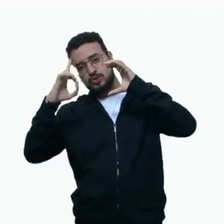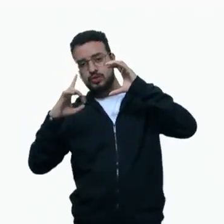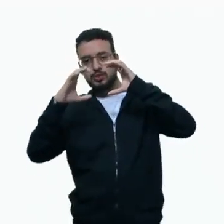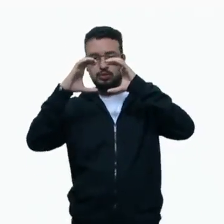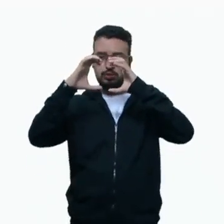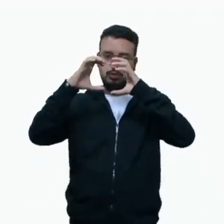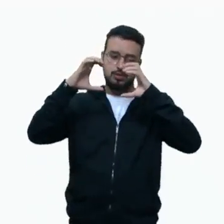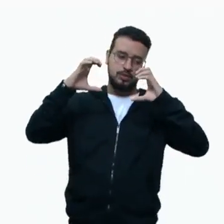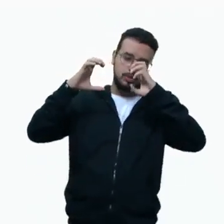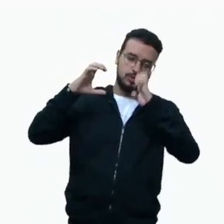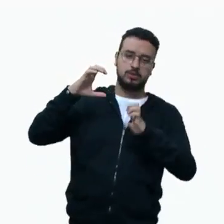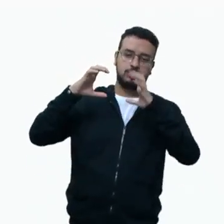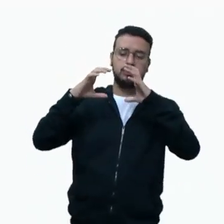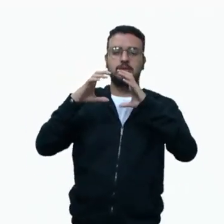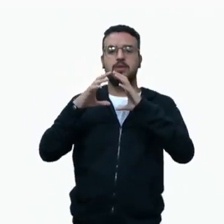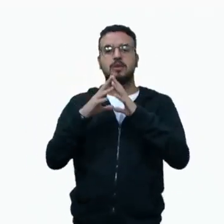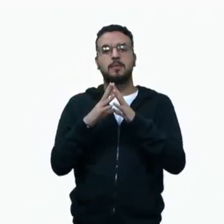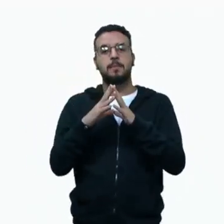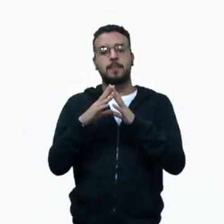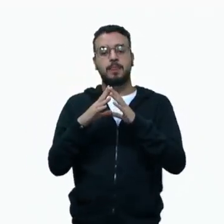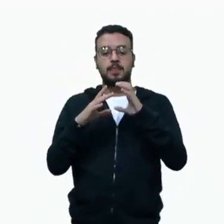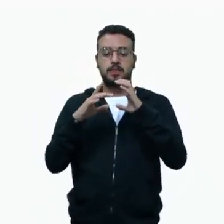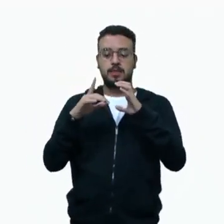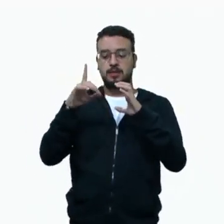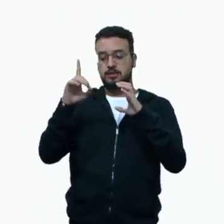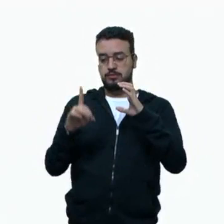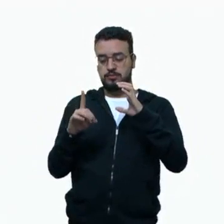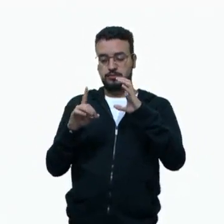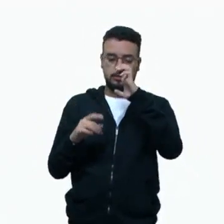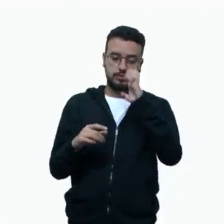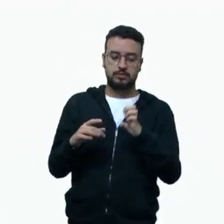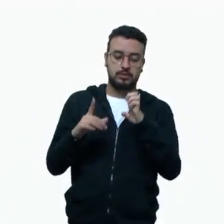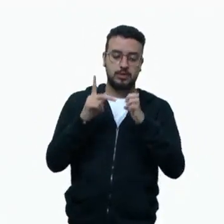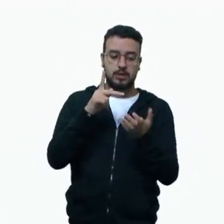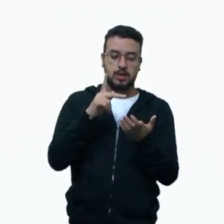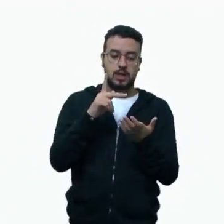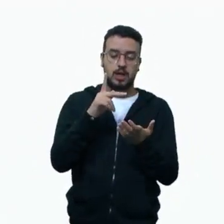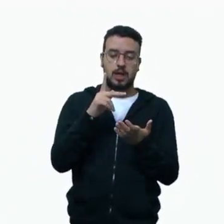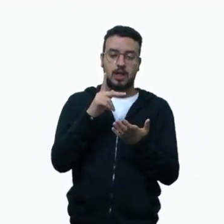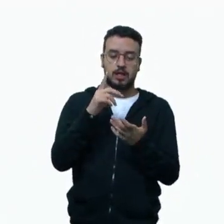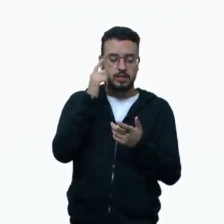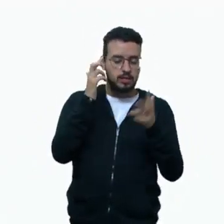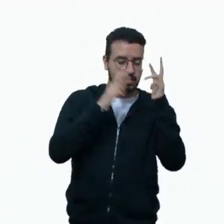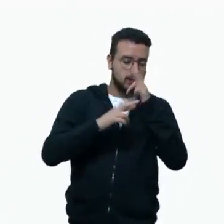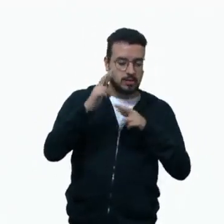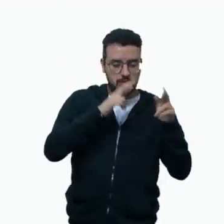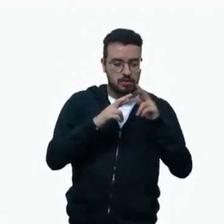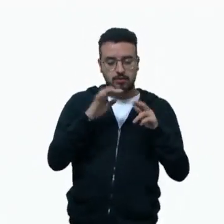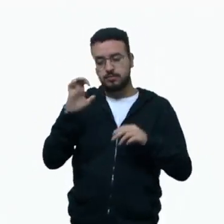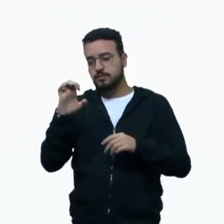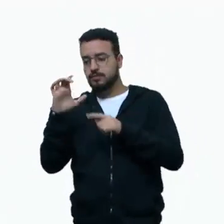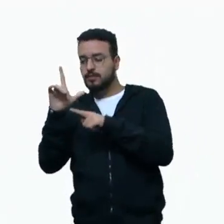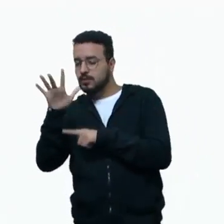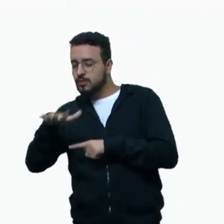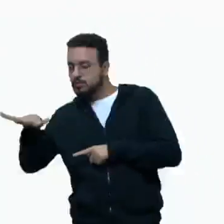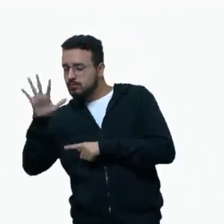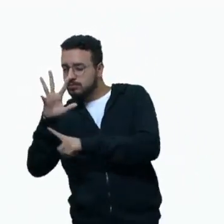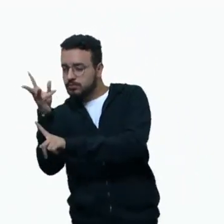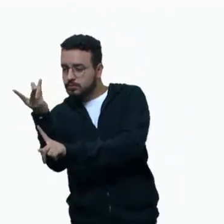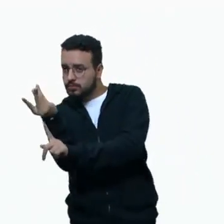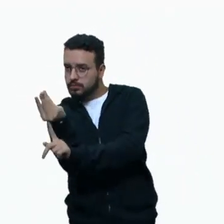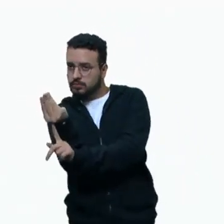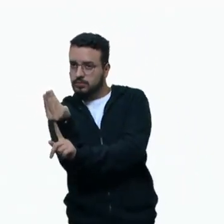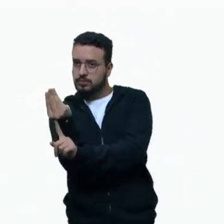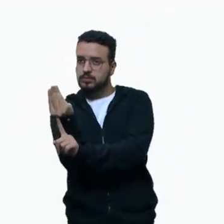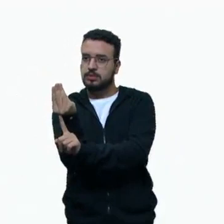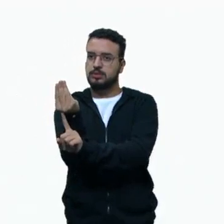habilidades analíticas e verbais e o direito vai controlar as partes espaciais, né, e artísticas de